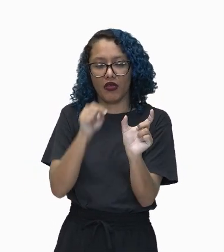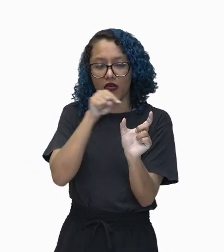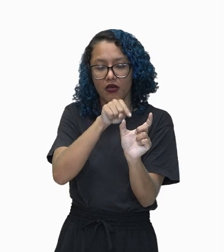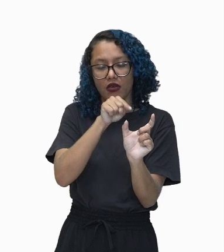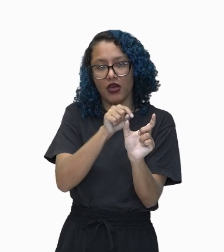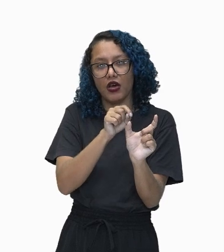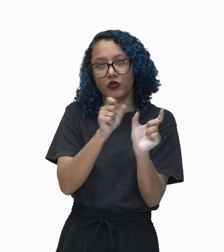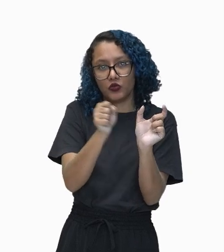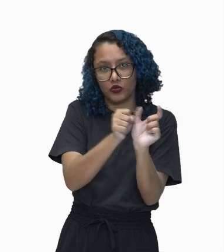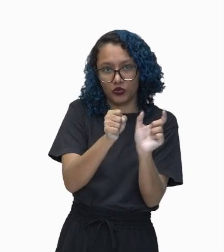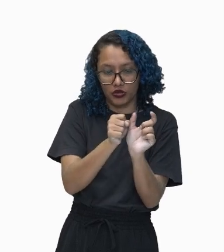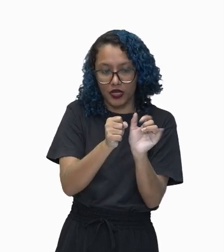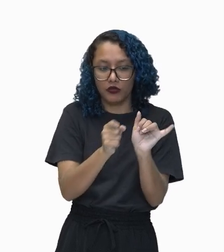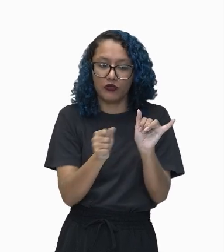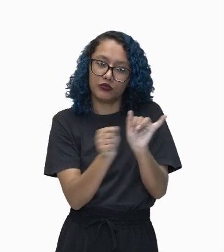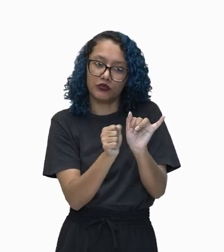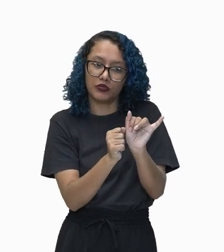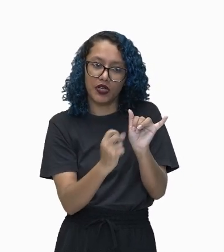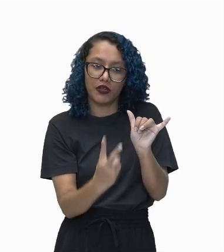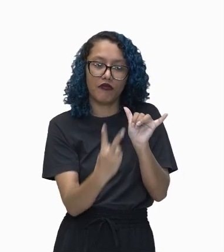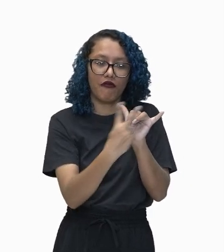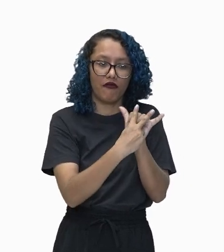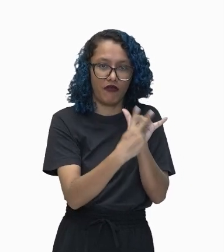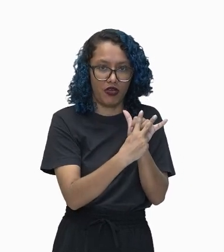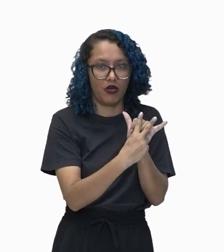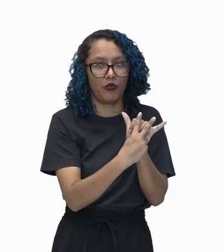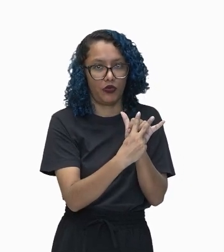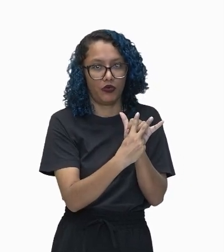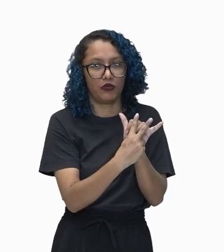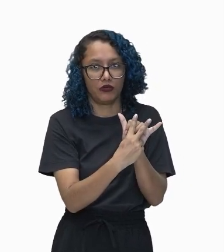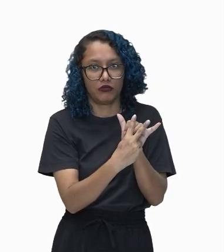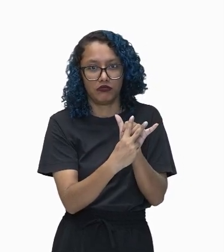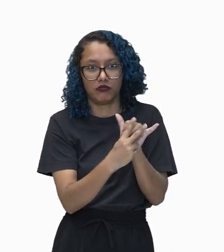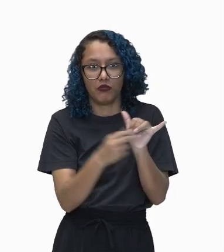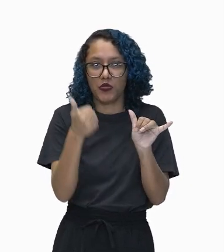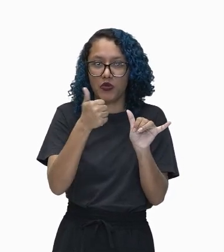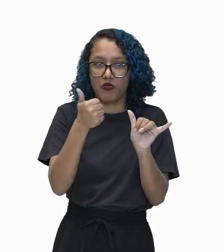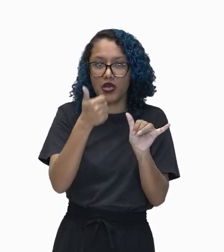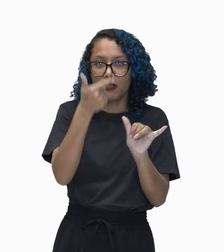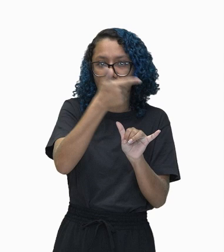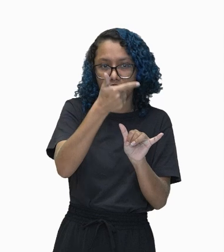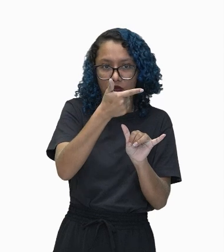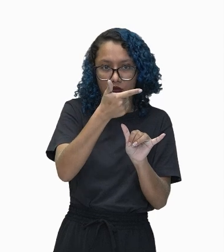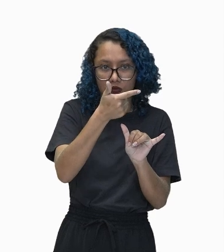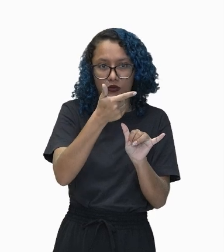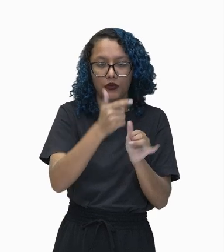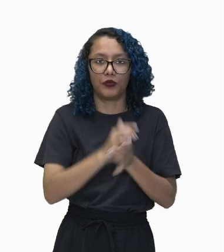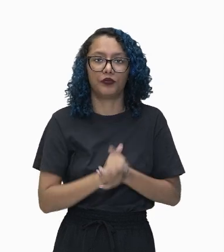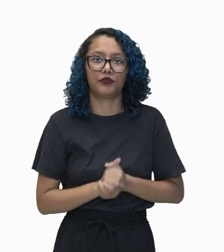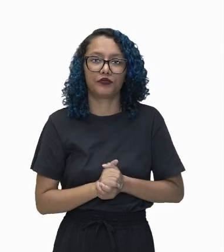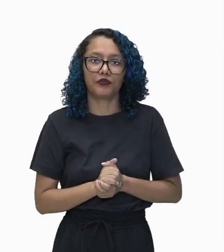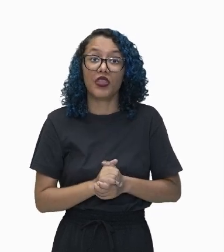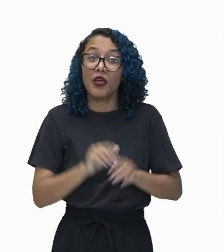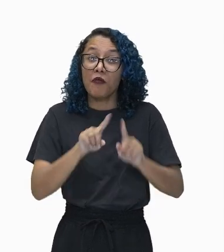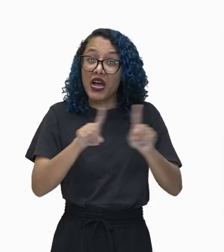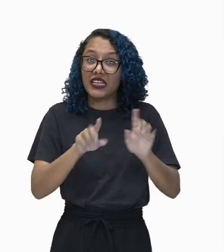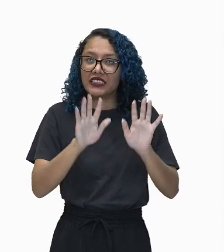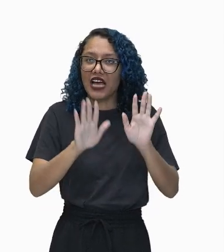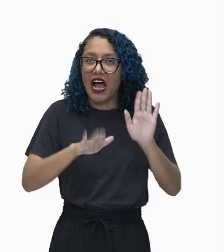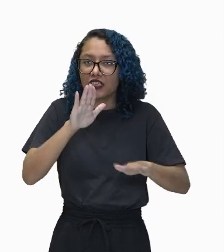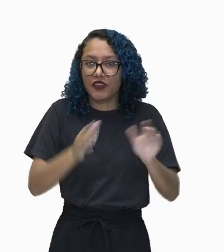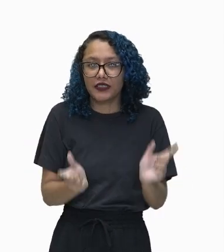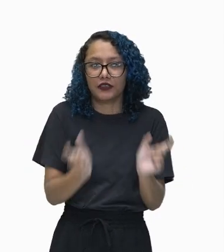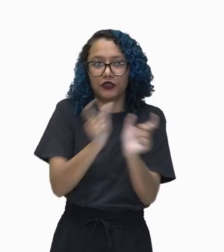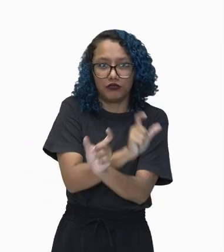outras situações que também vamos abordar nesse momento aqui, quando o sujeito ele não precede o verbo, tá?